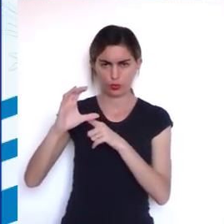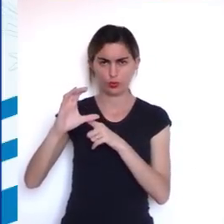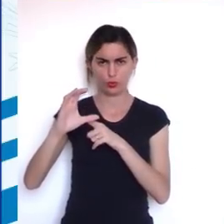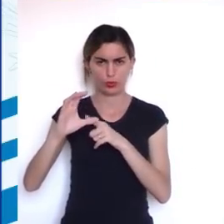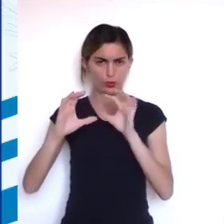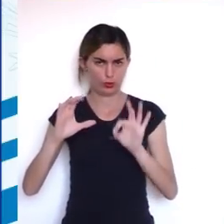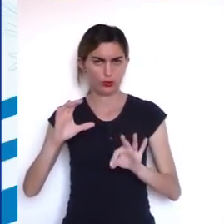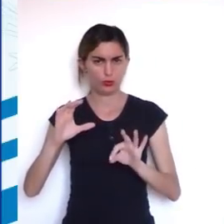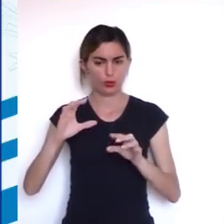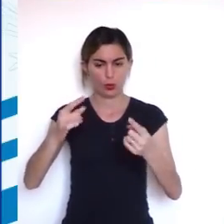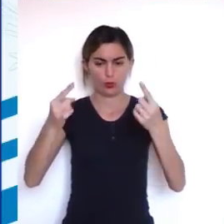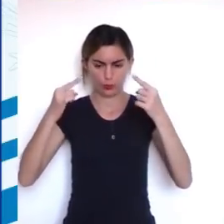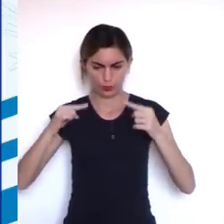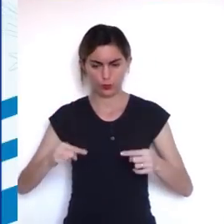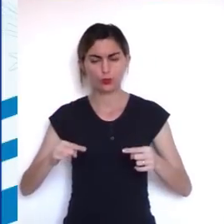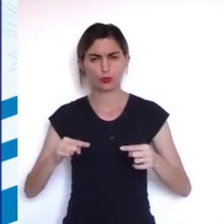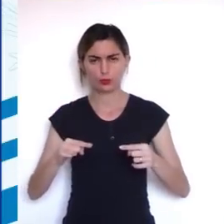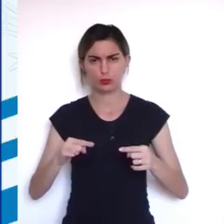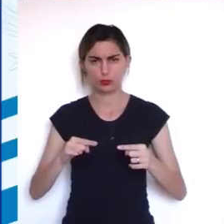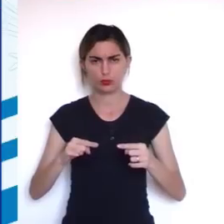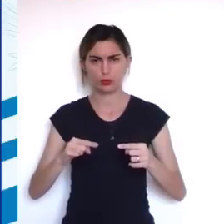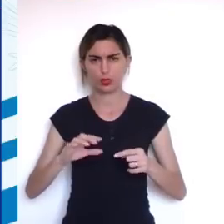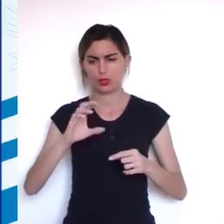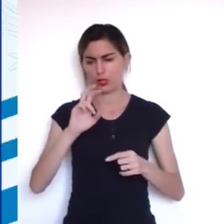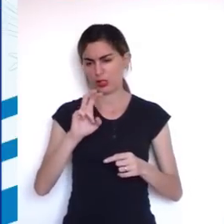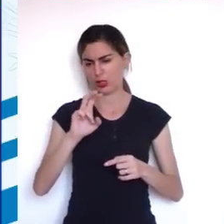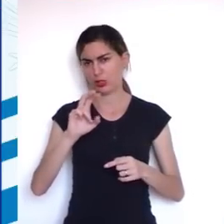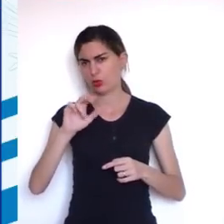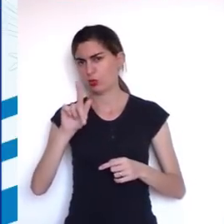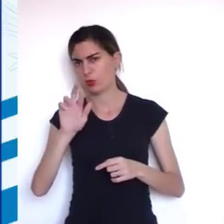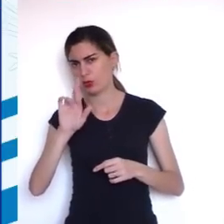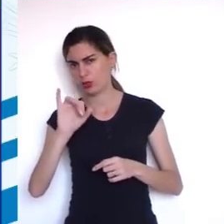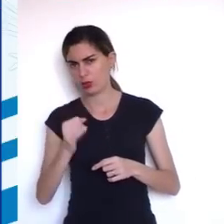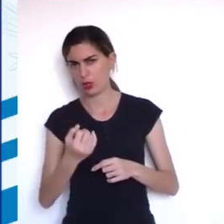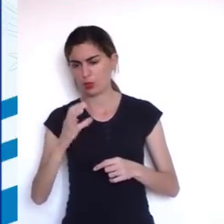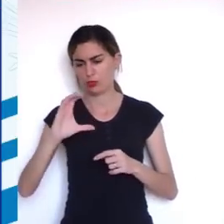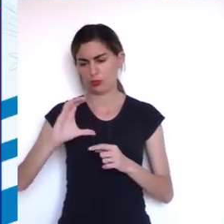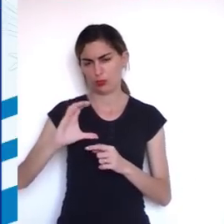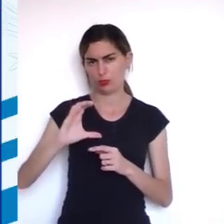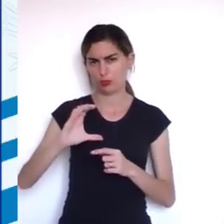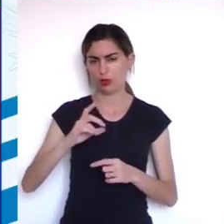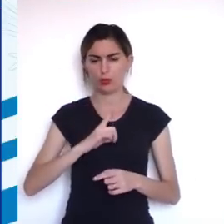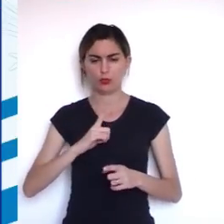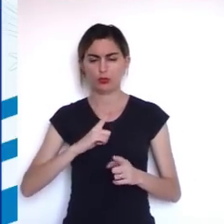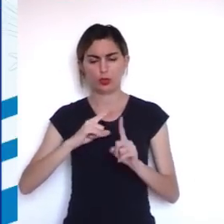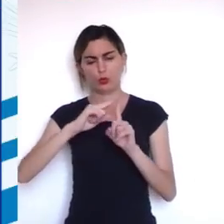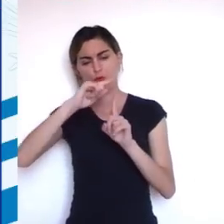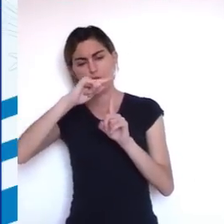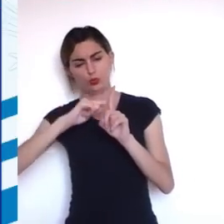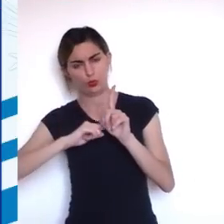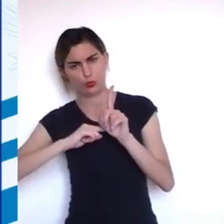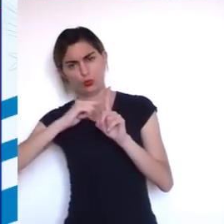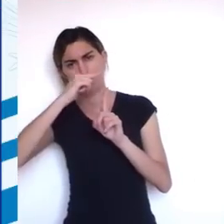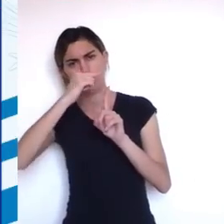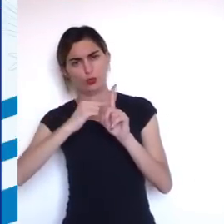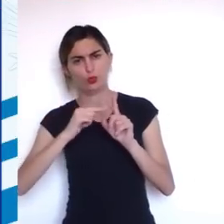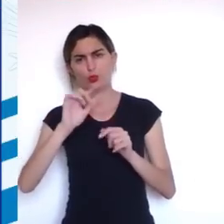tá certo? Ali embaixo corresponde a 5 graus Celsius. Eu tenho a